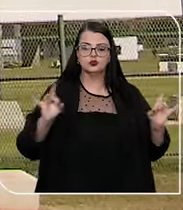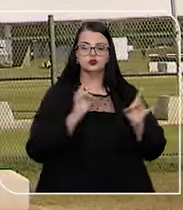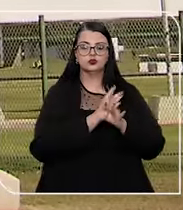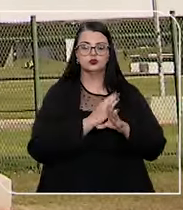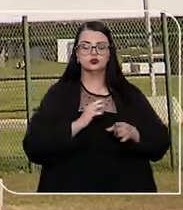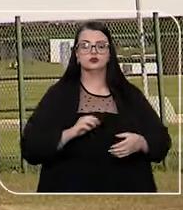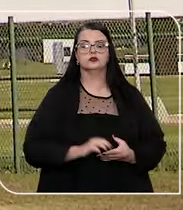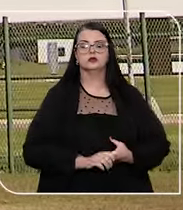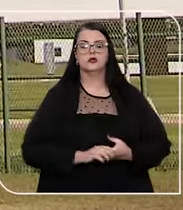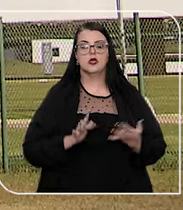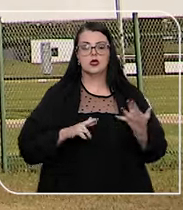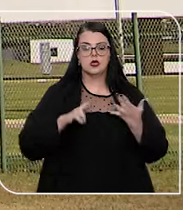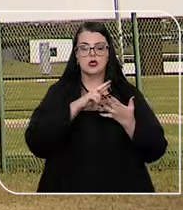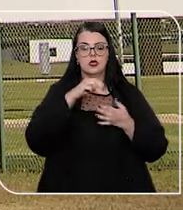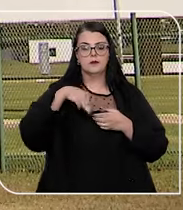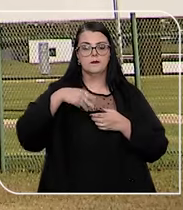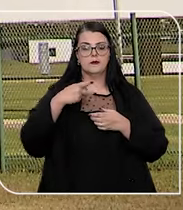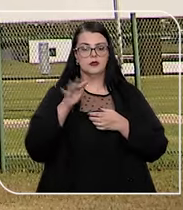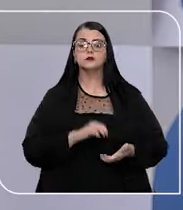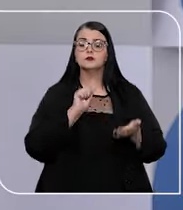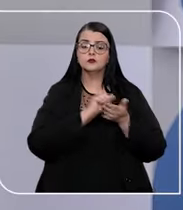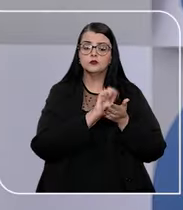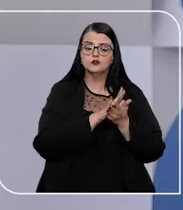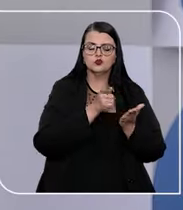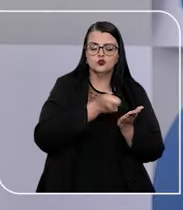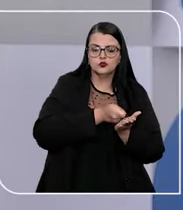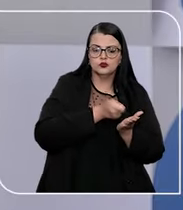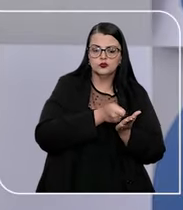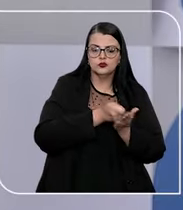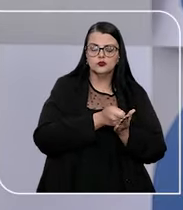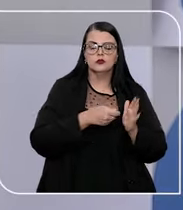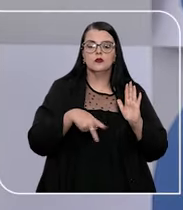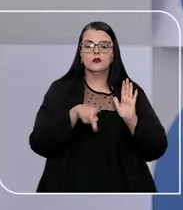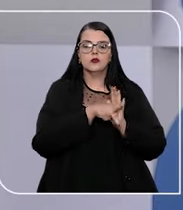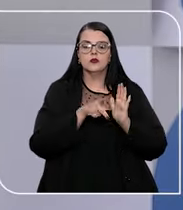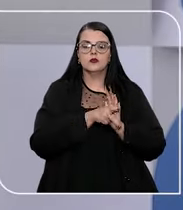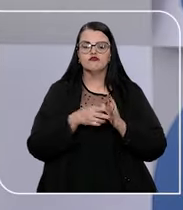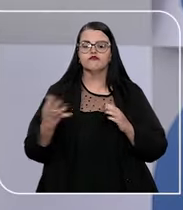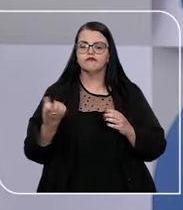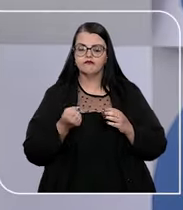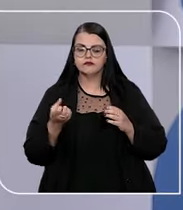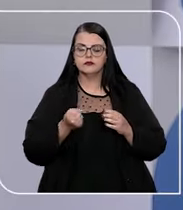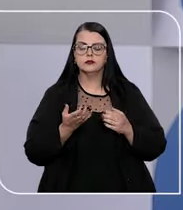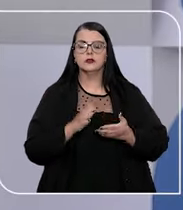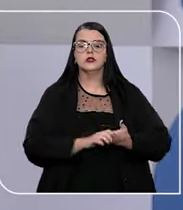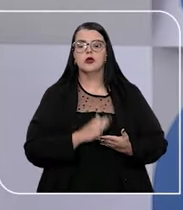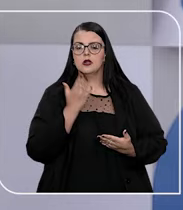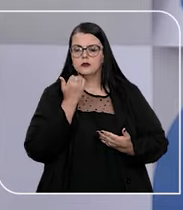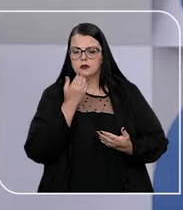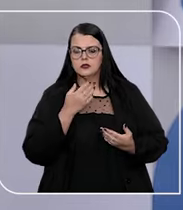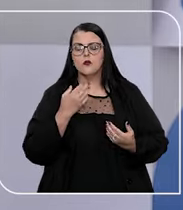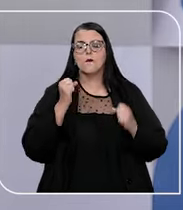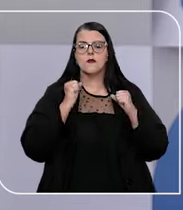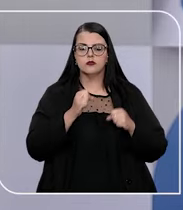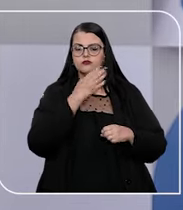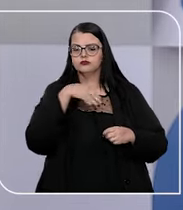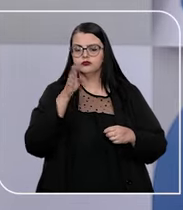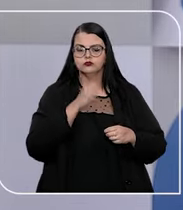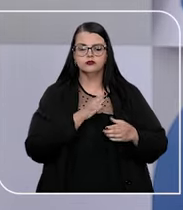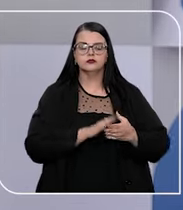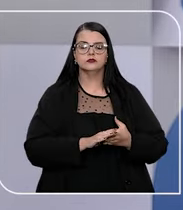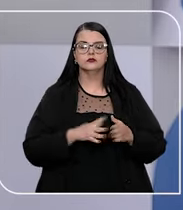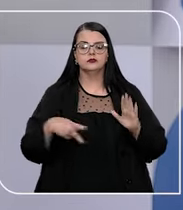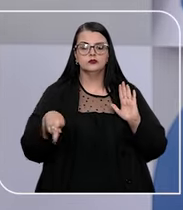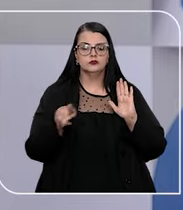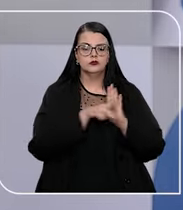definitivo do recurso do MPF intimação pessoal do devedor de alimentos pode ser dispensada mesmo que o